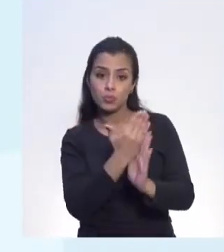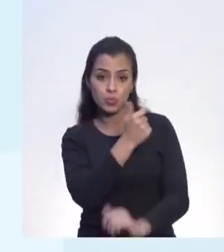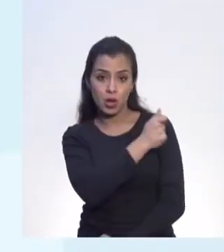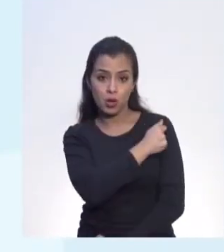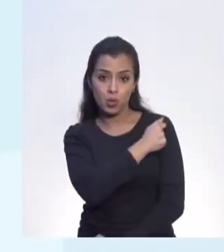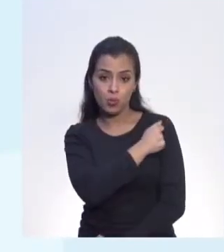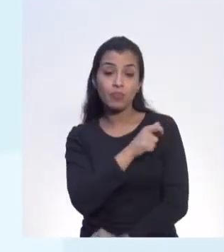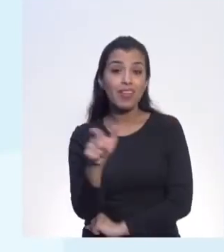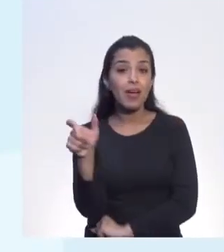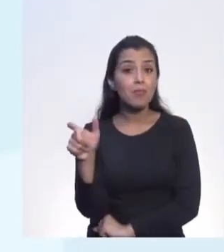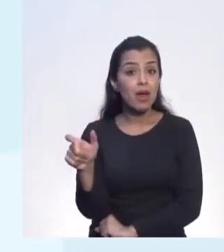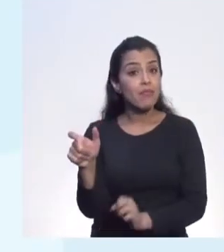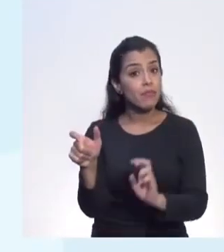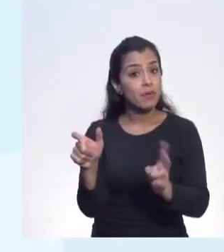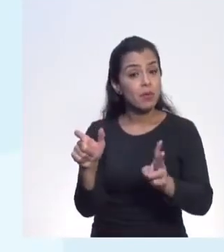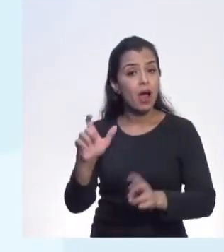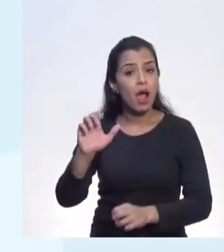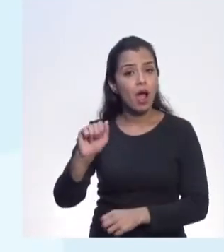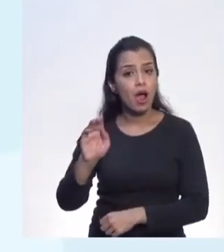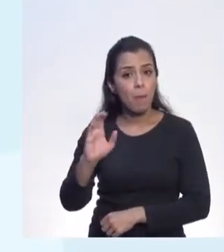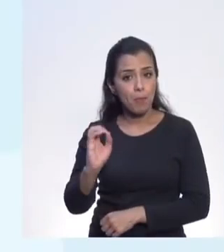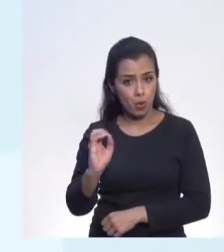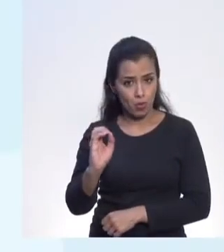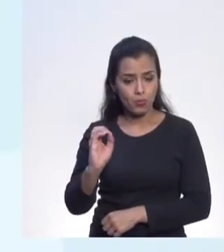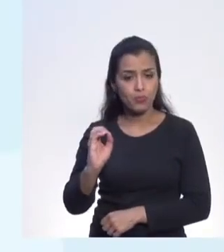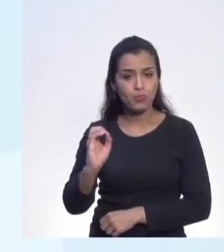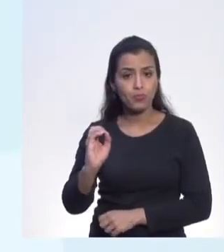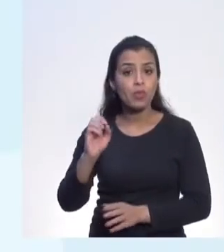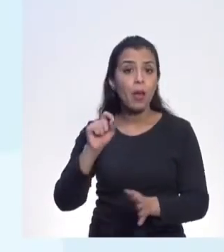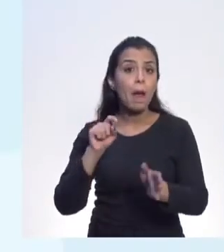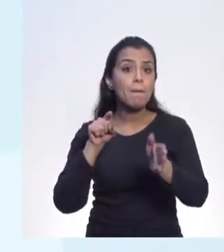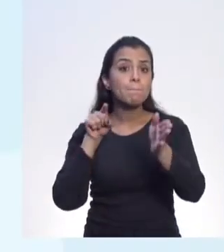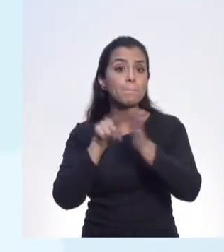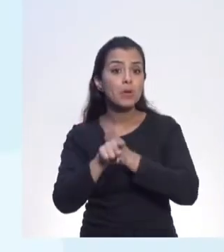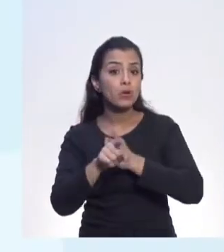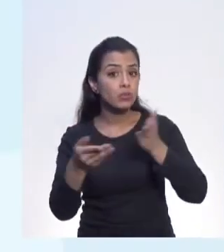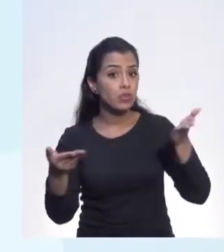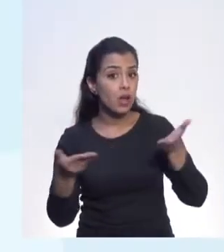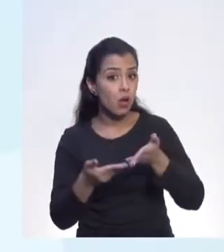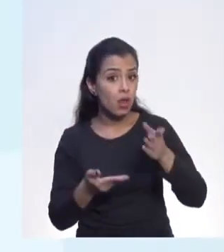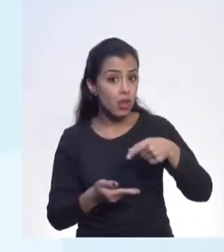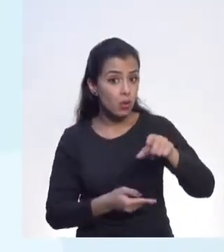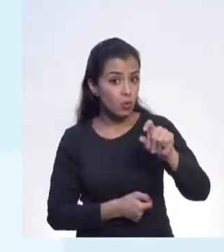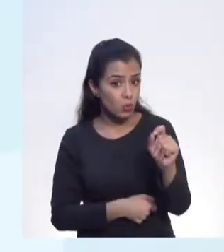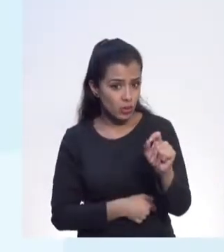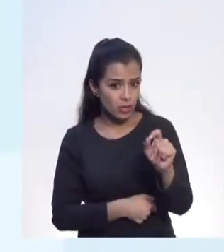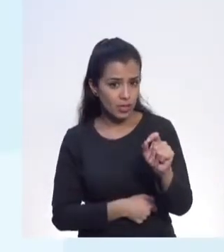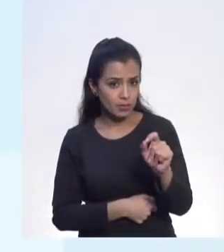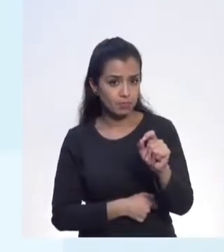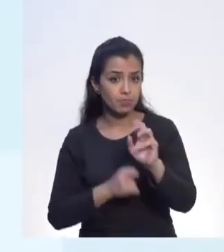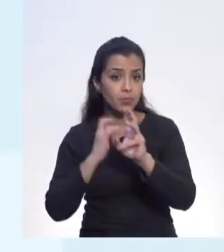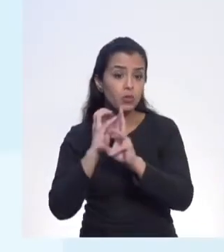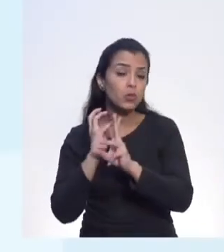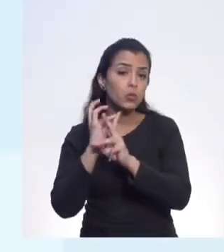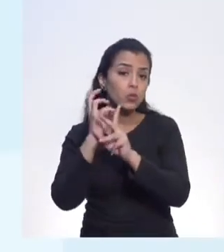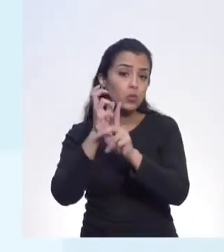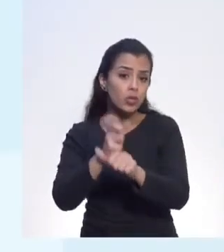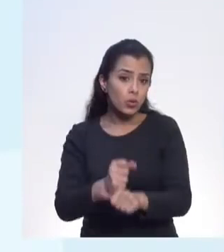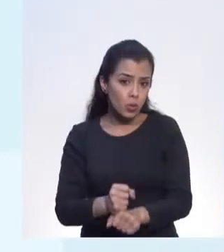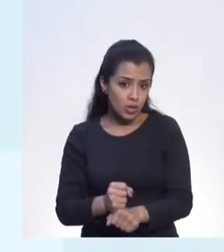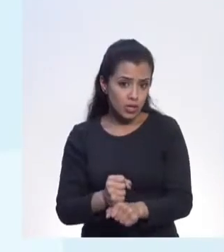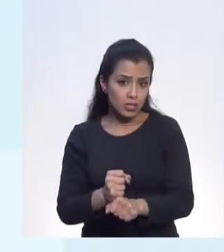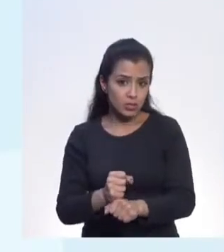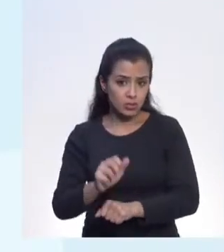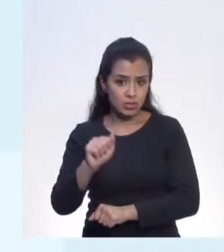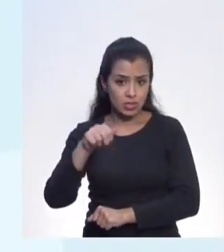palavra é a palavra cabo. A pergunta agora é, no total,